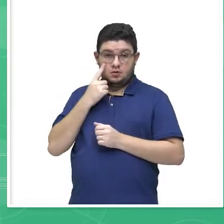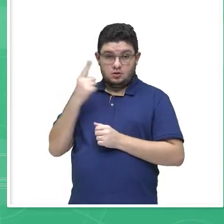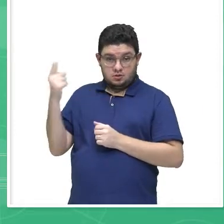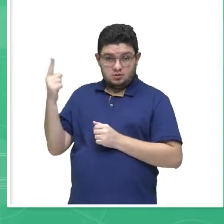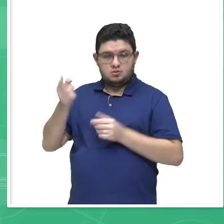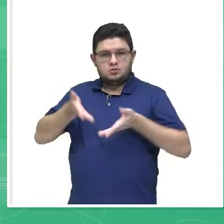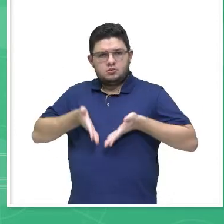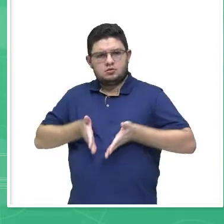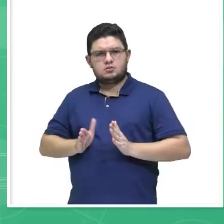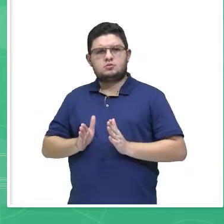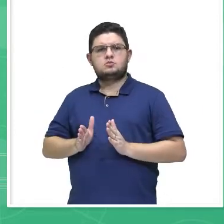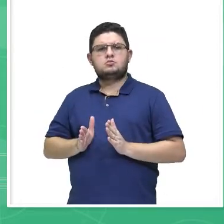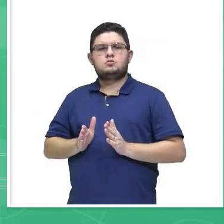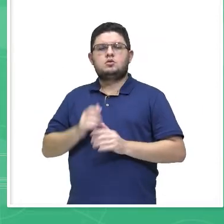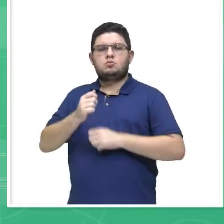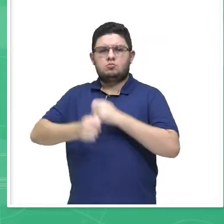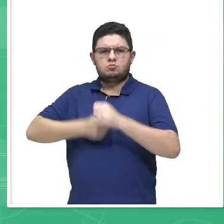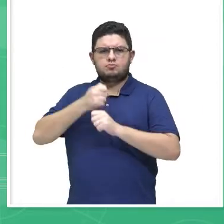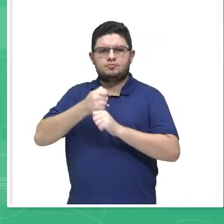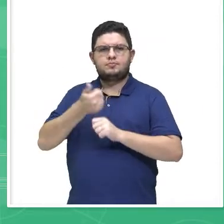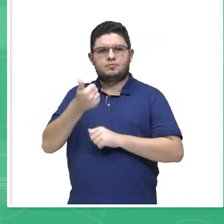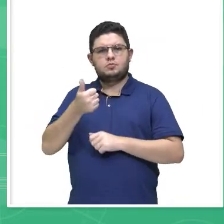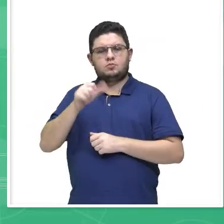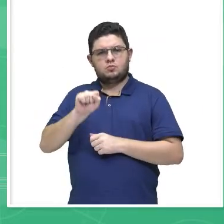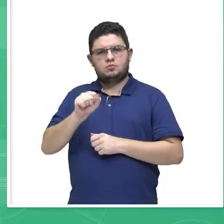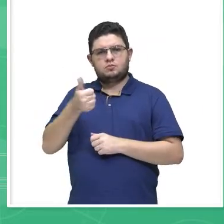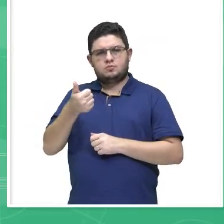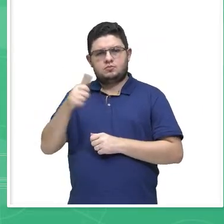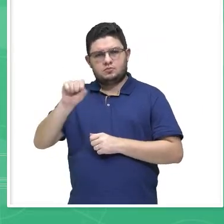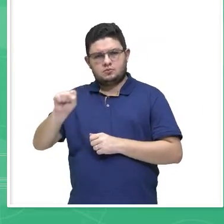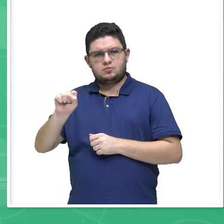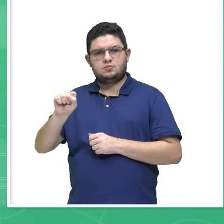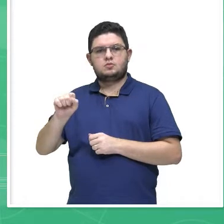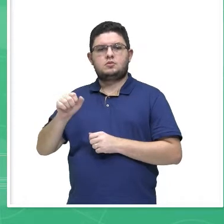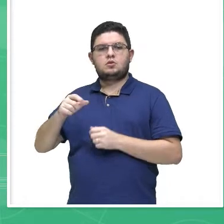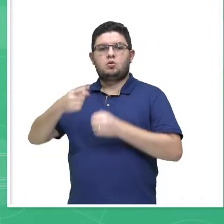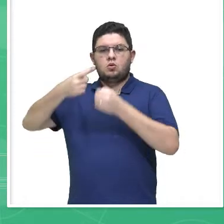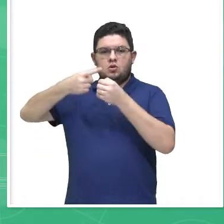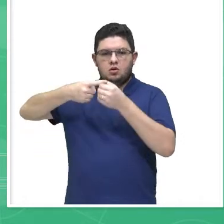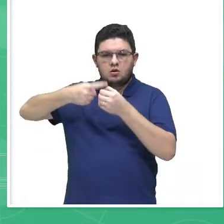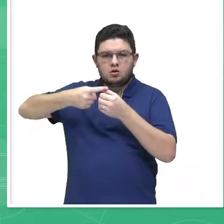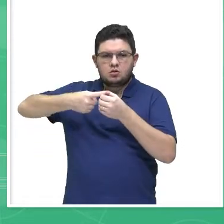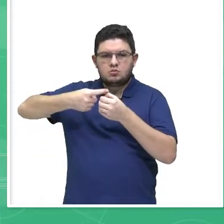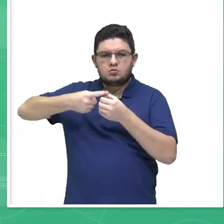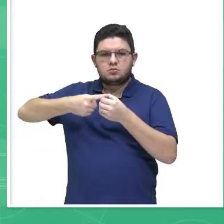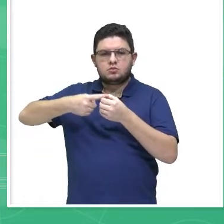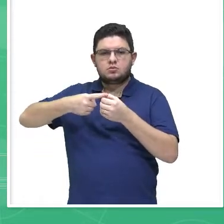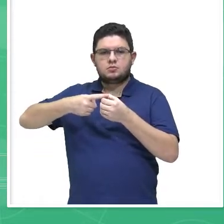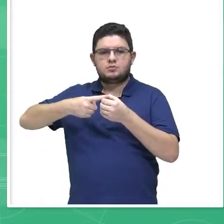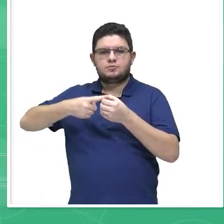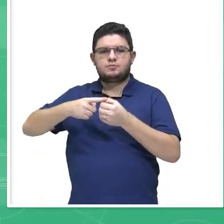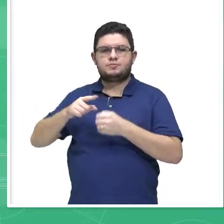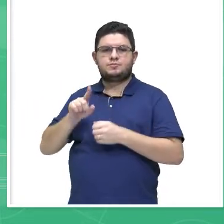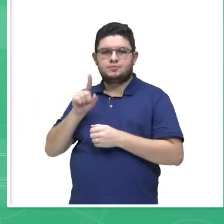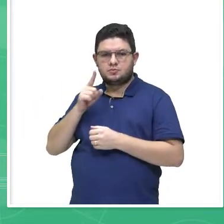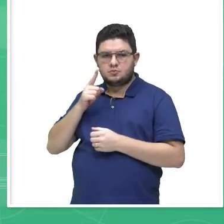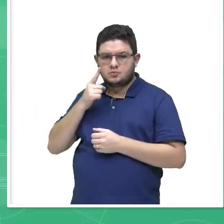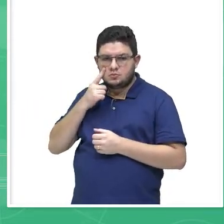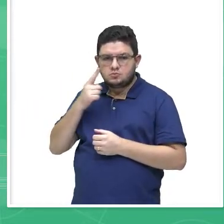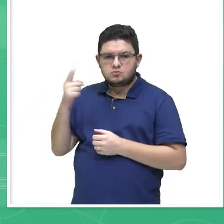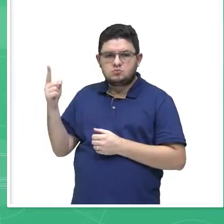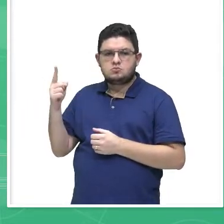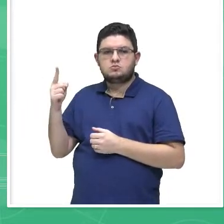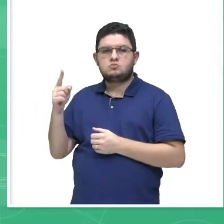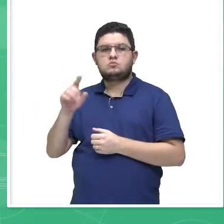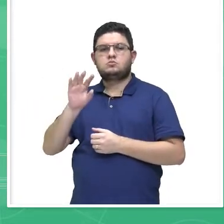de 1818 na cidade de Trèveris, na Alemanha, e seu falecimento foi na